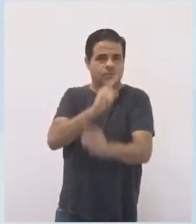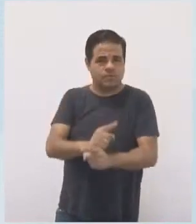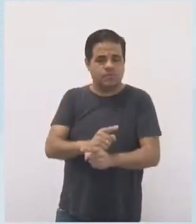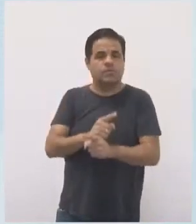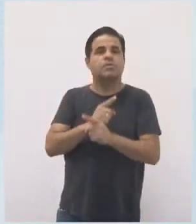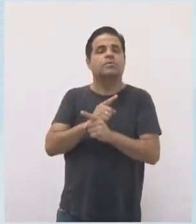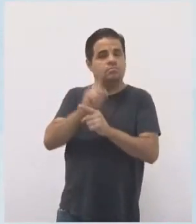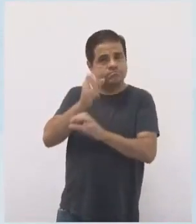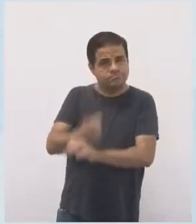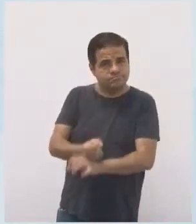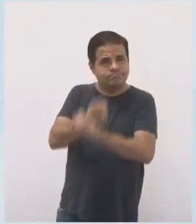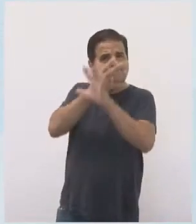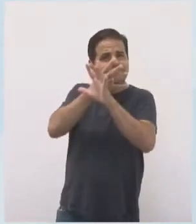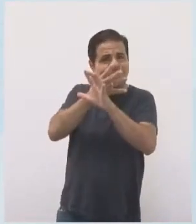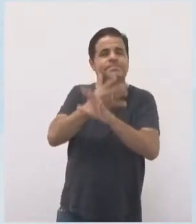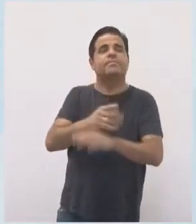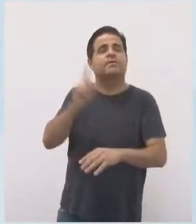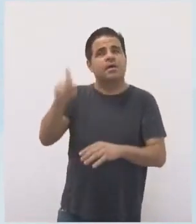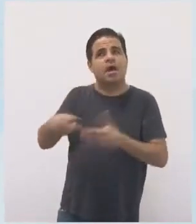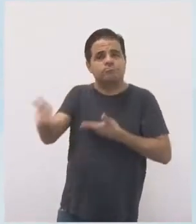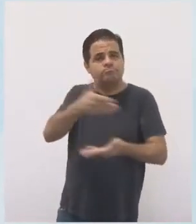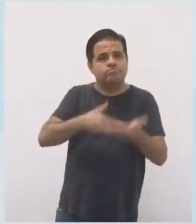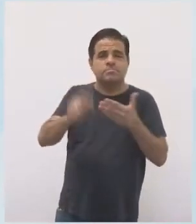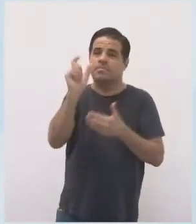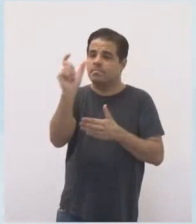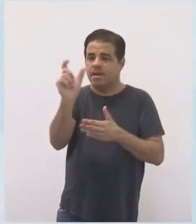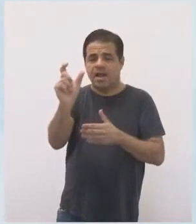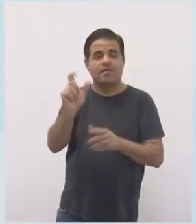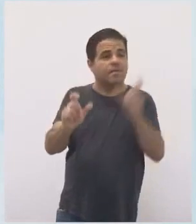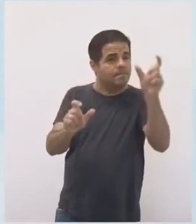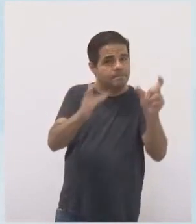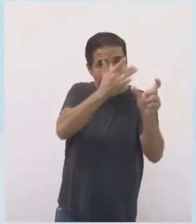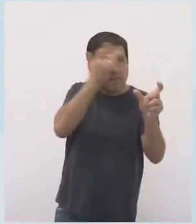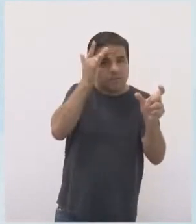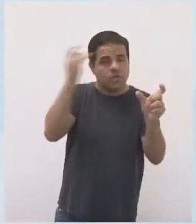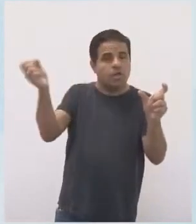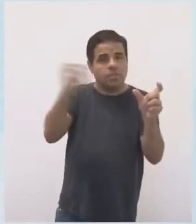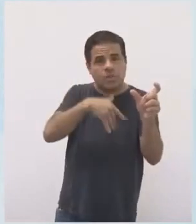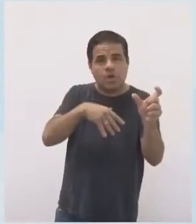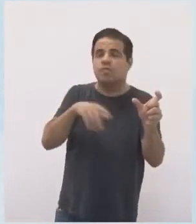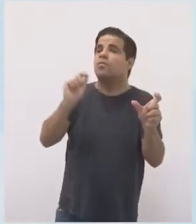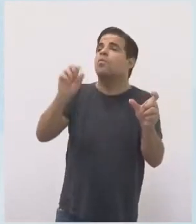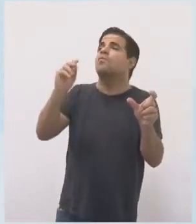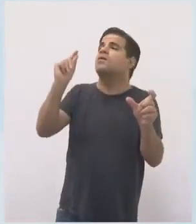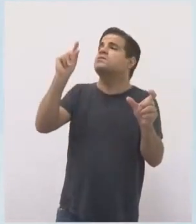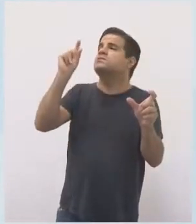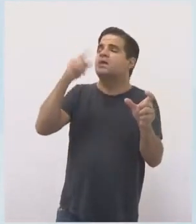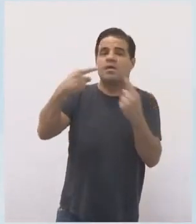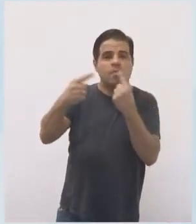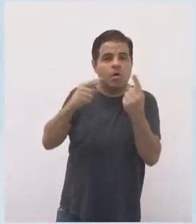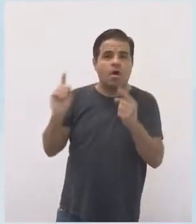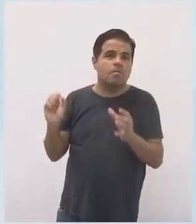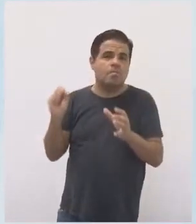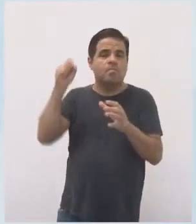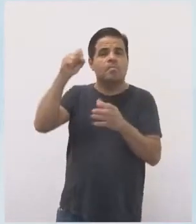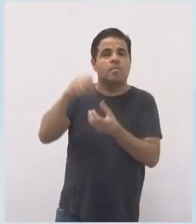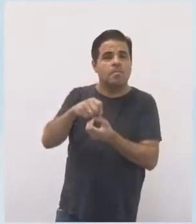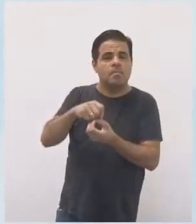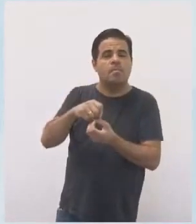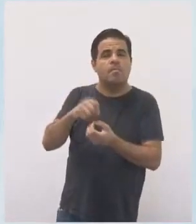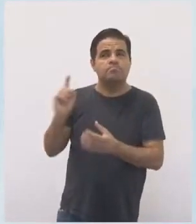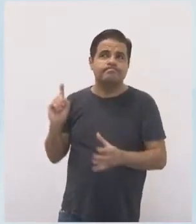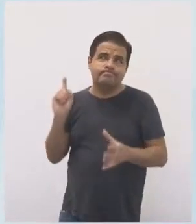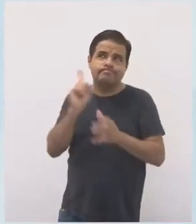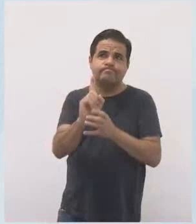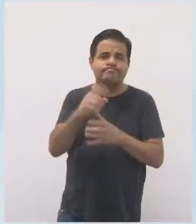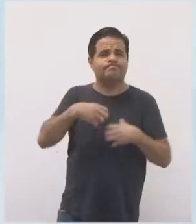online. Trocar uma palavra com uma pessoa nova ou com quem faz tempo que não aparece faz com que a